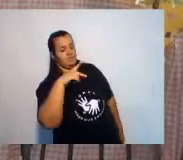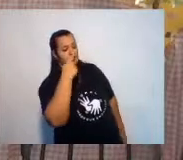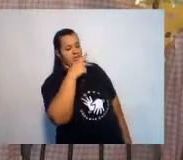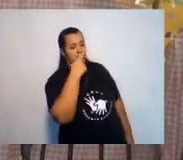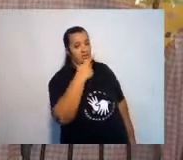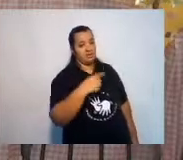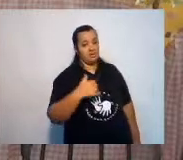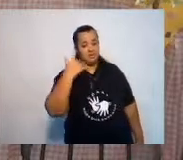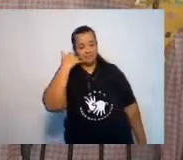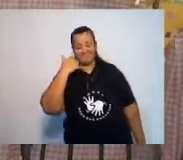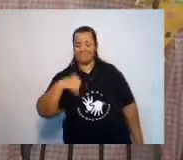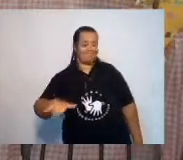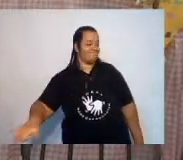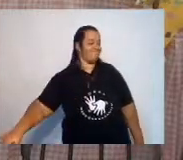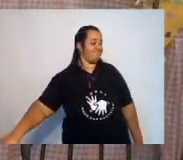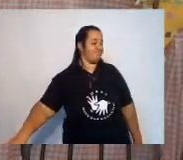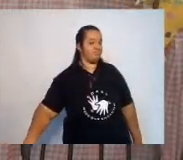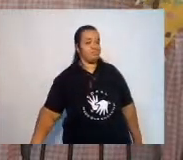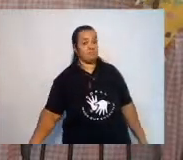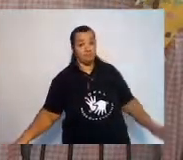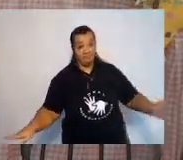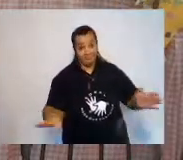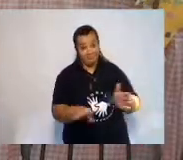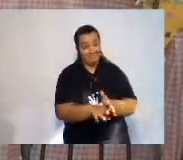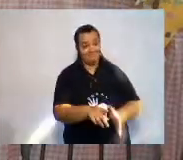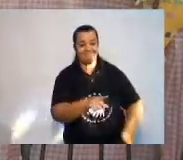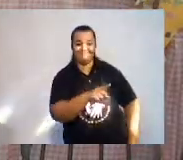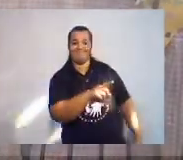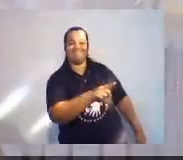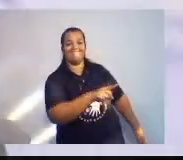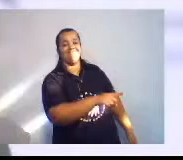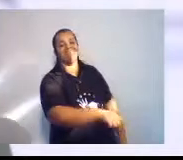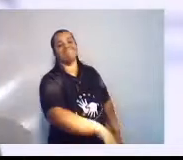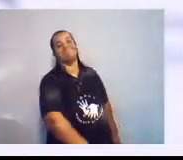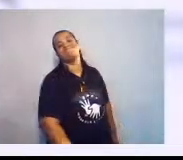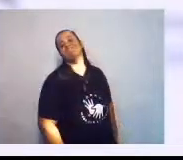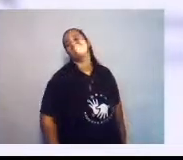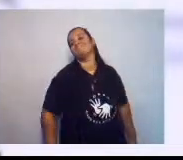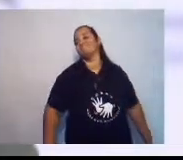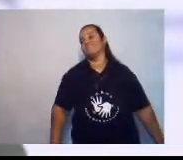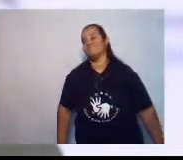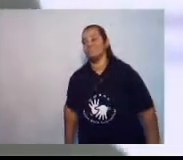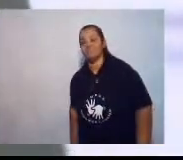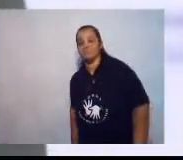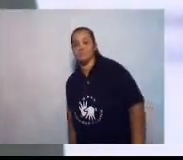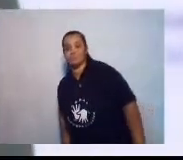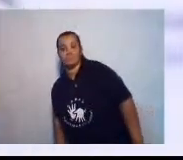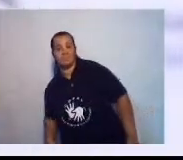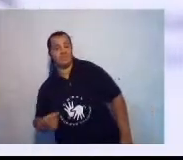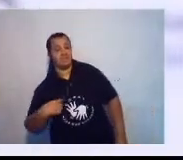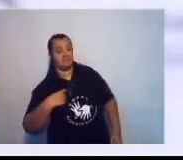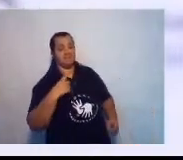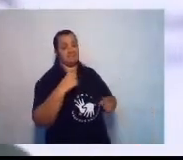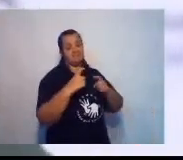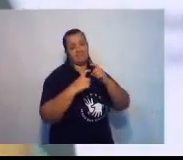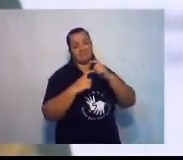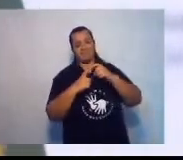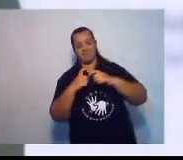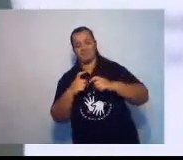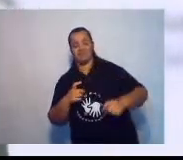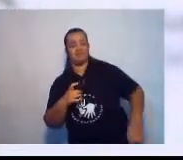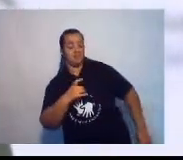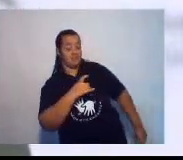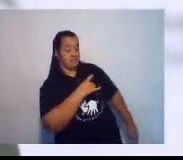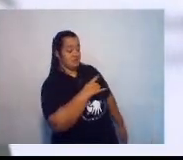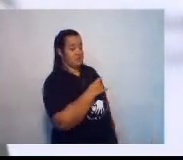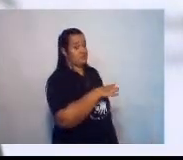quando você dizia, eu vou desligar o que ela chegou. E a gente foi